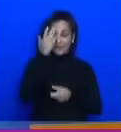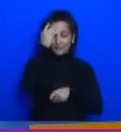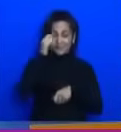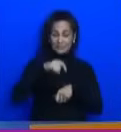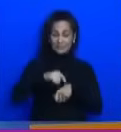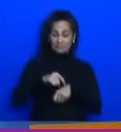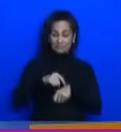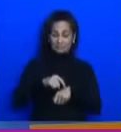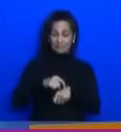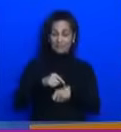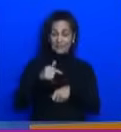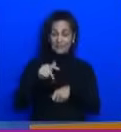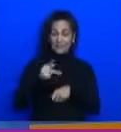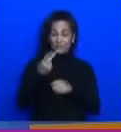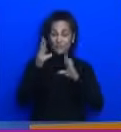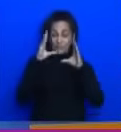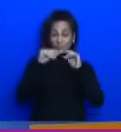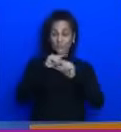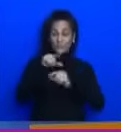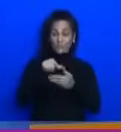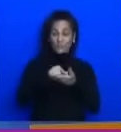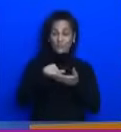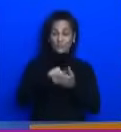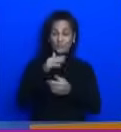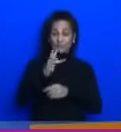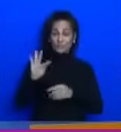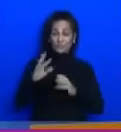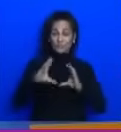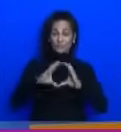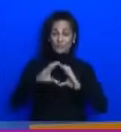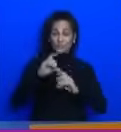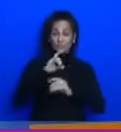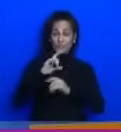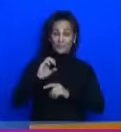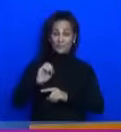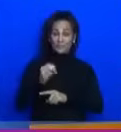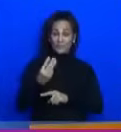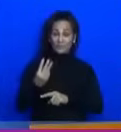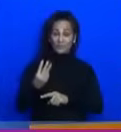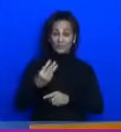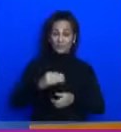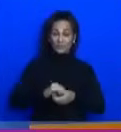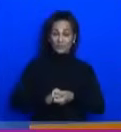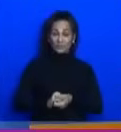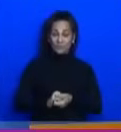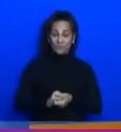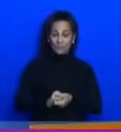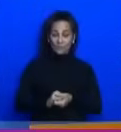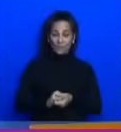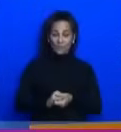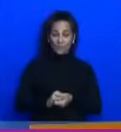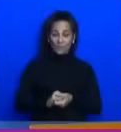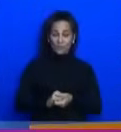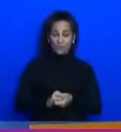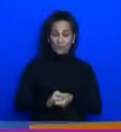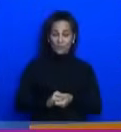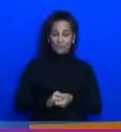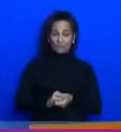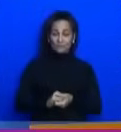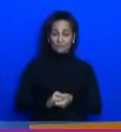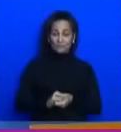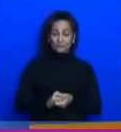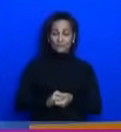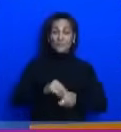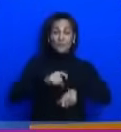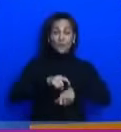Amanhã, às 19 horas, tem sorteio da Loteria Federal. Bola verde, número 03. Verde, 03. E